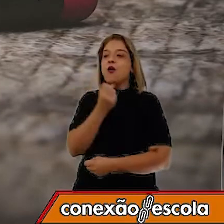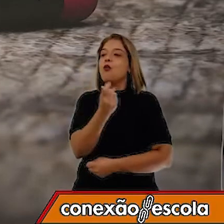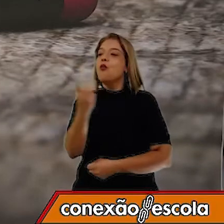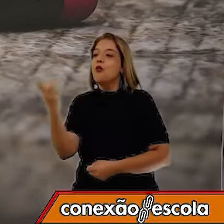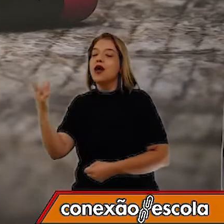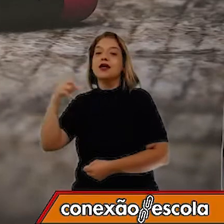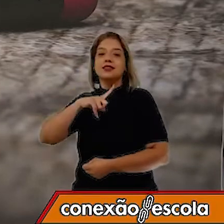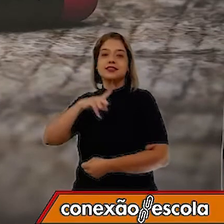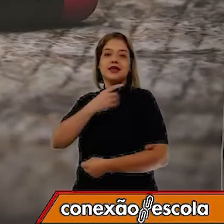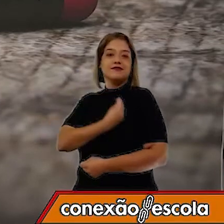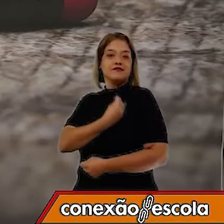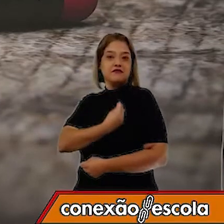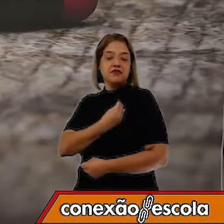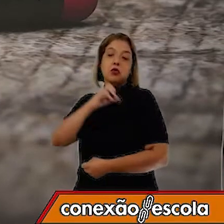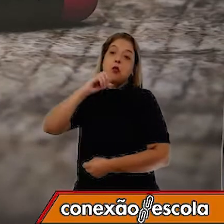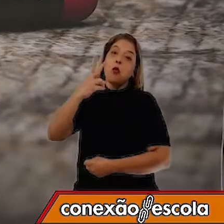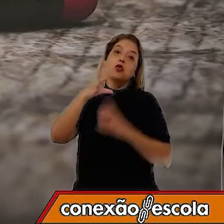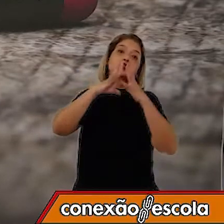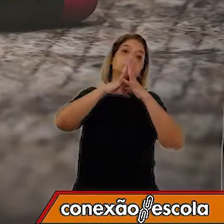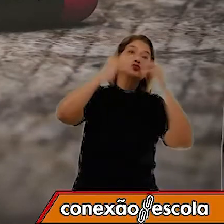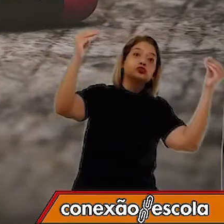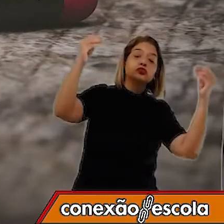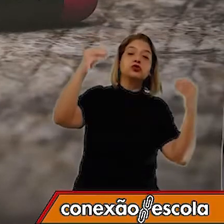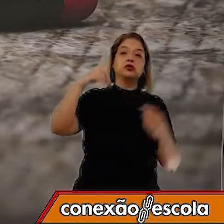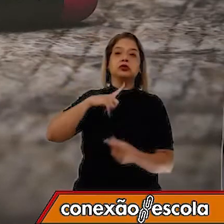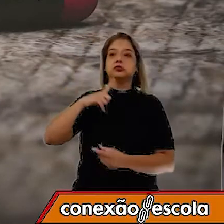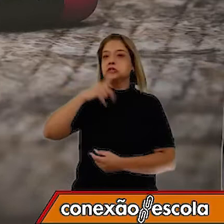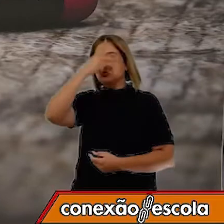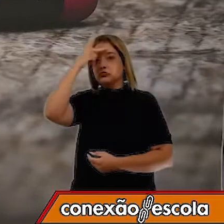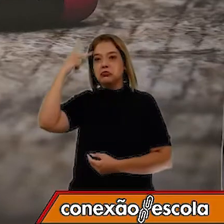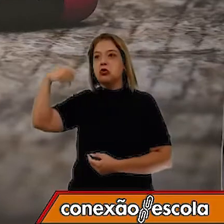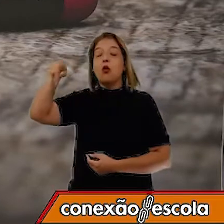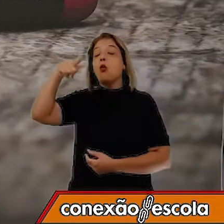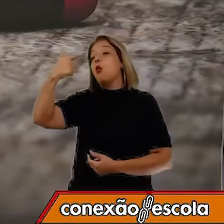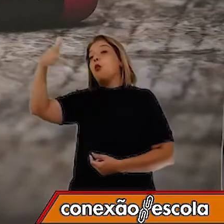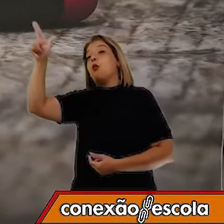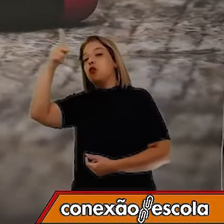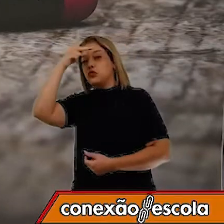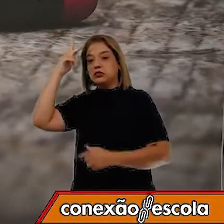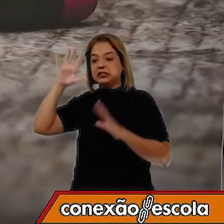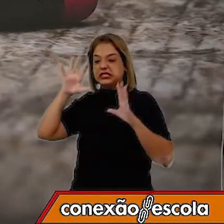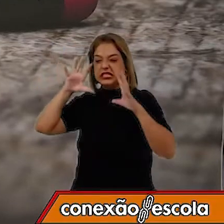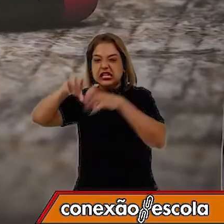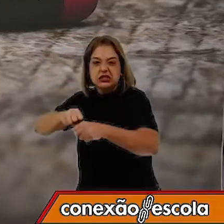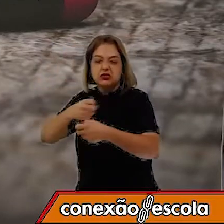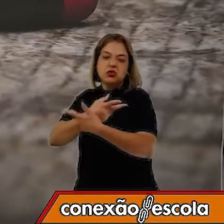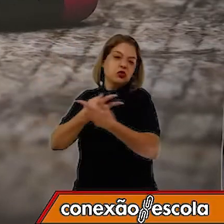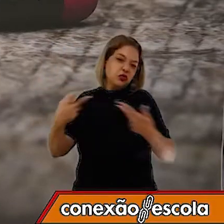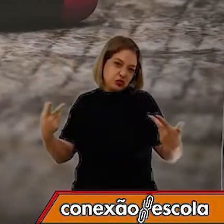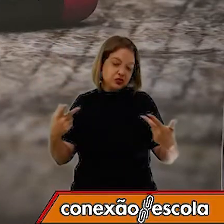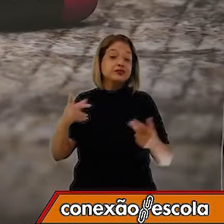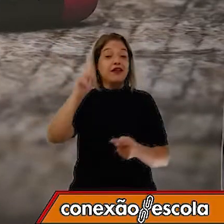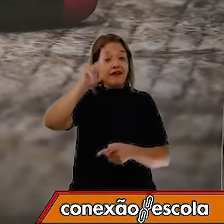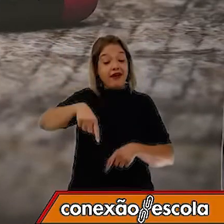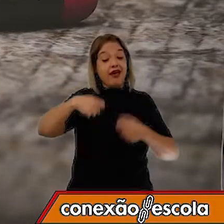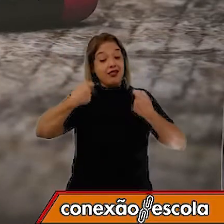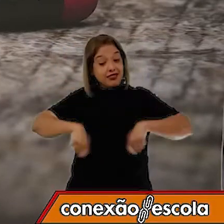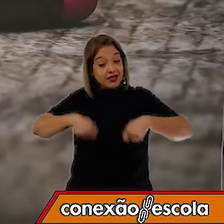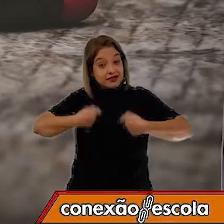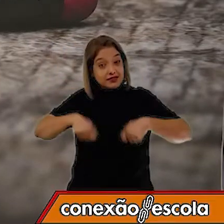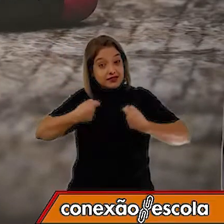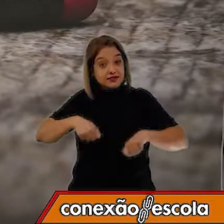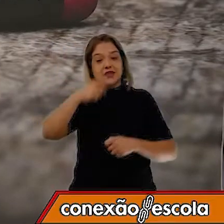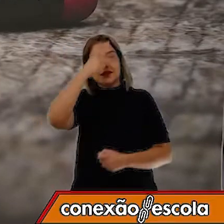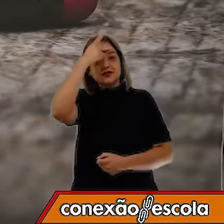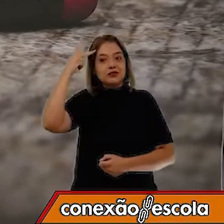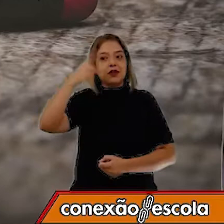ou apenas sumido. Então, esse foi uma necessidade da raça humana de